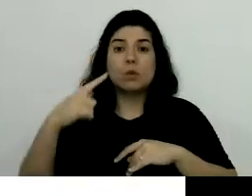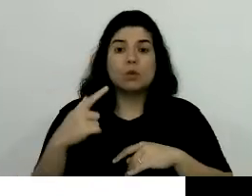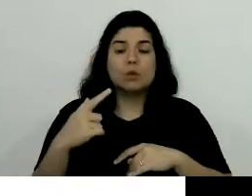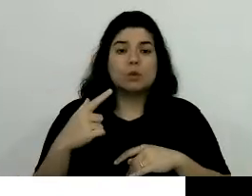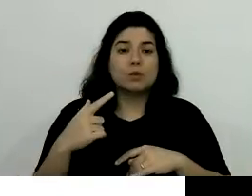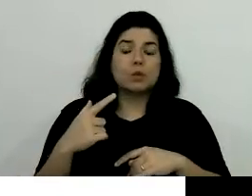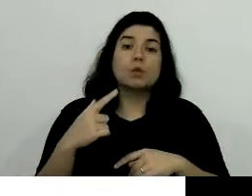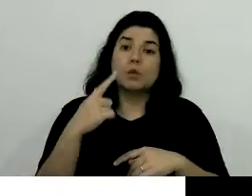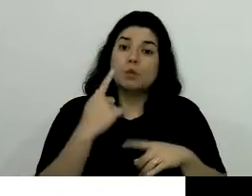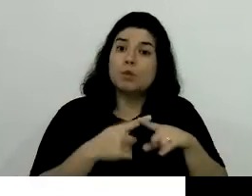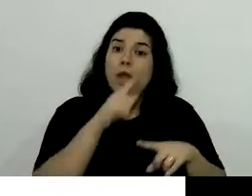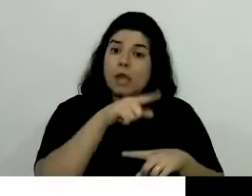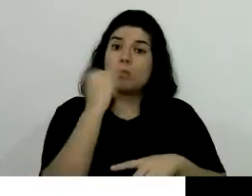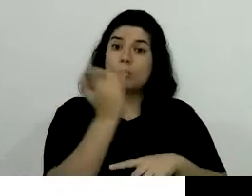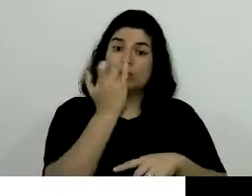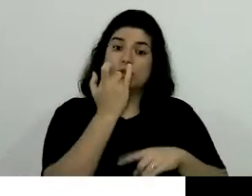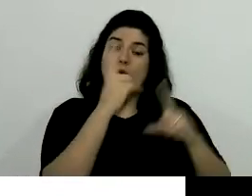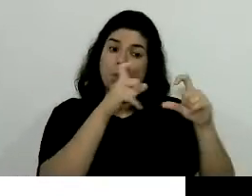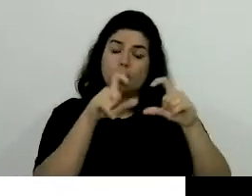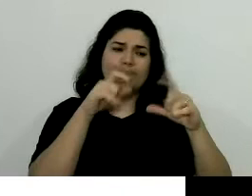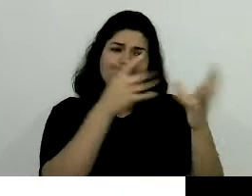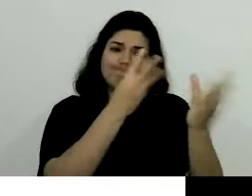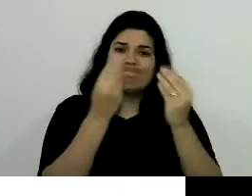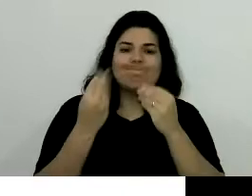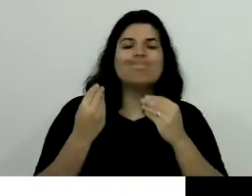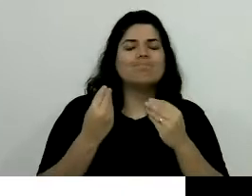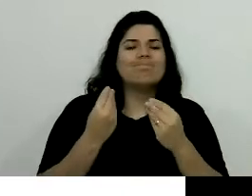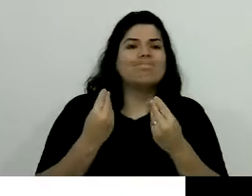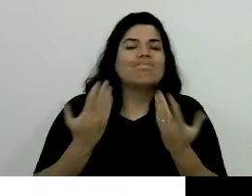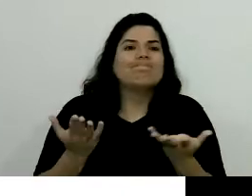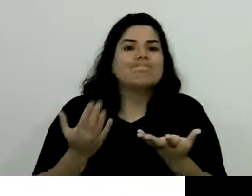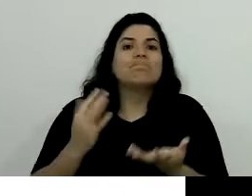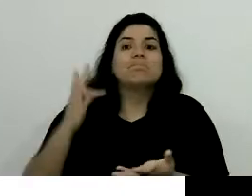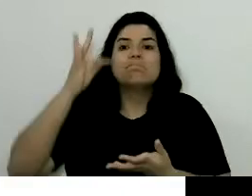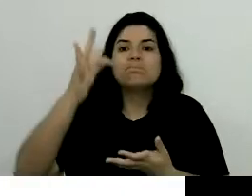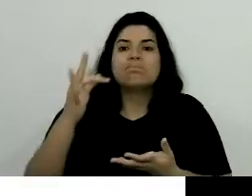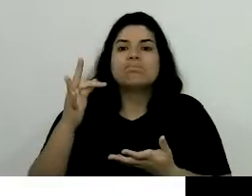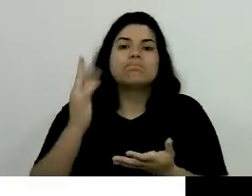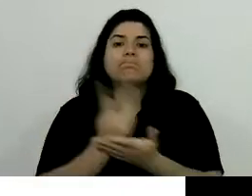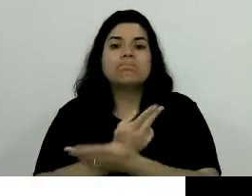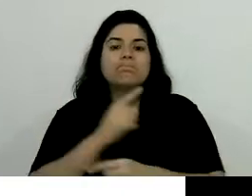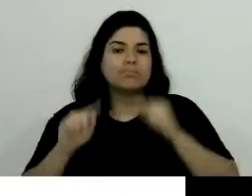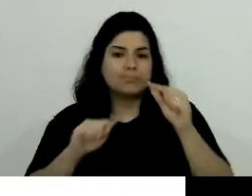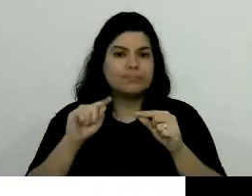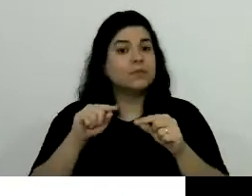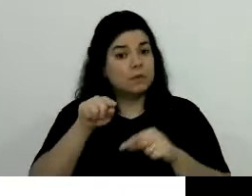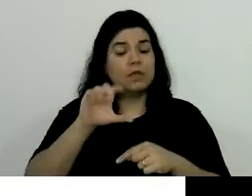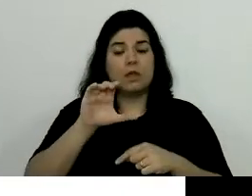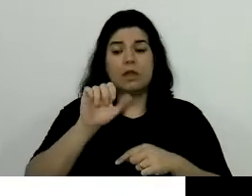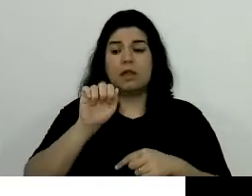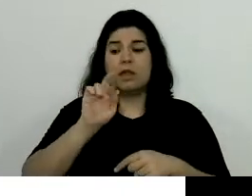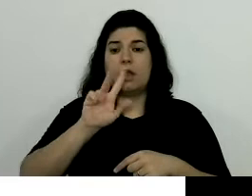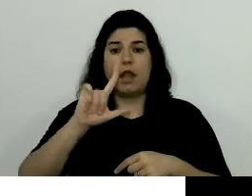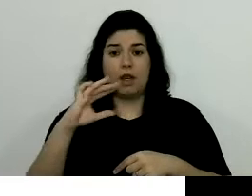acervo importante, né? É volumoso, e qual seria o destino dele. E o Carlos Eugênio foi, portanto, quem fez